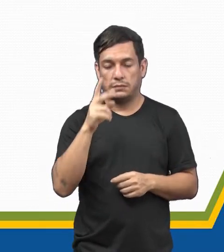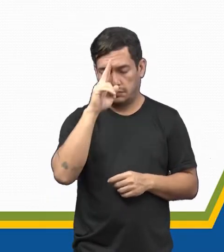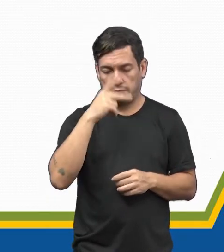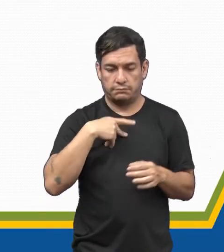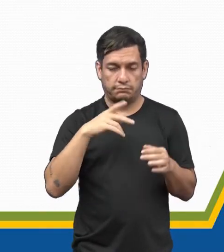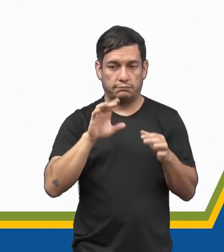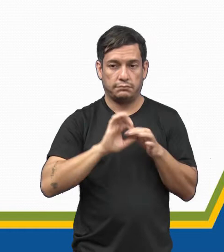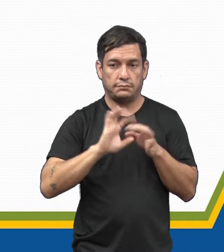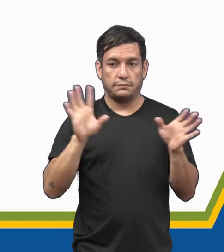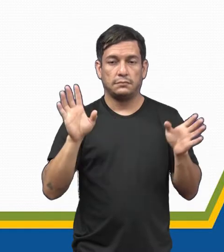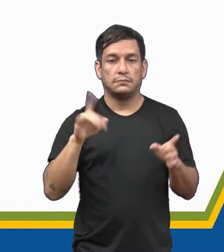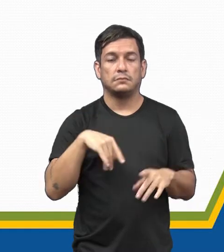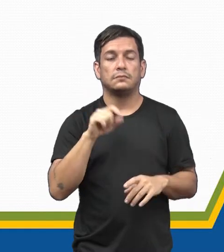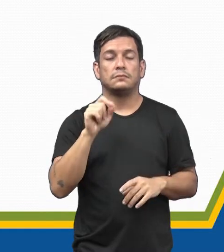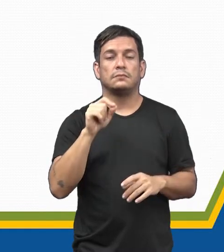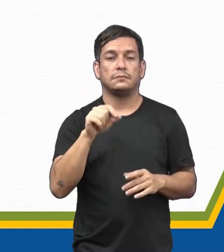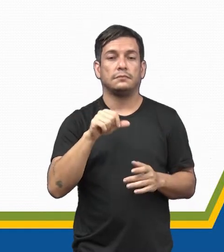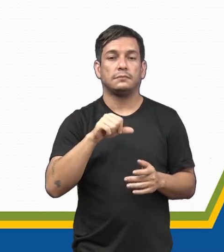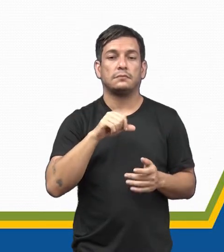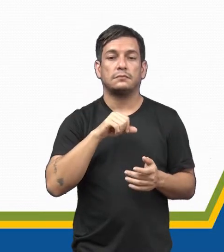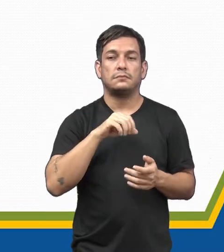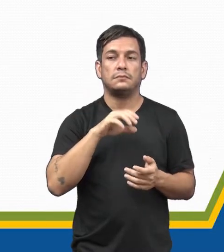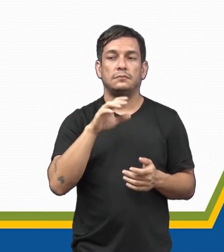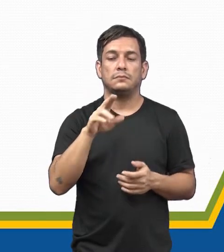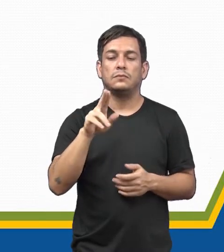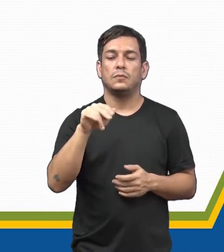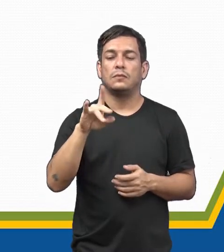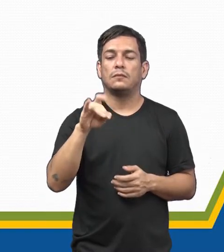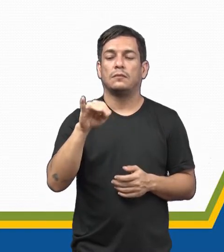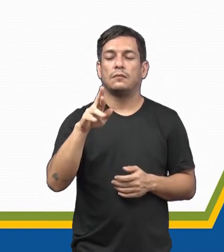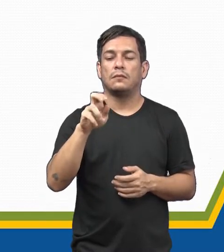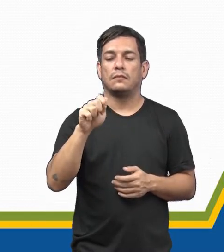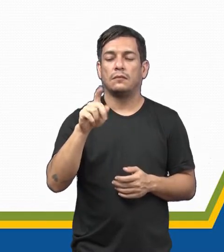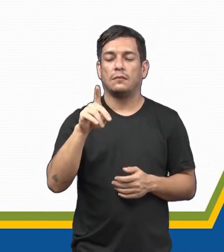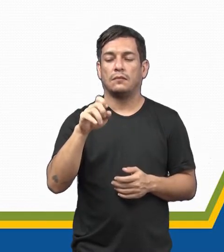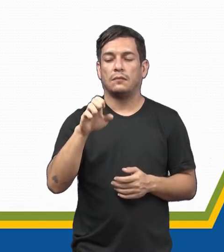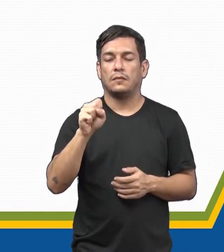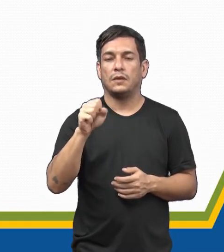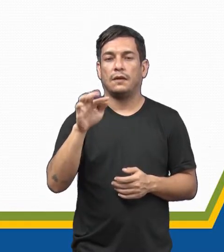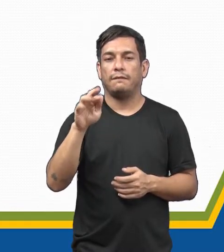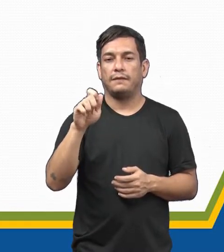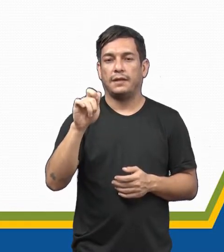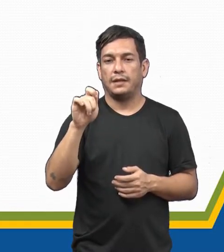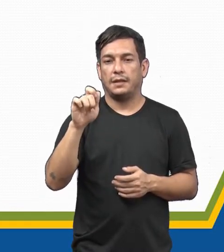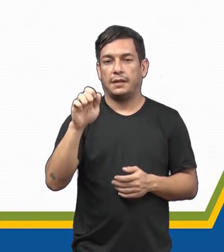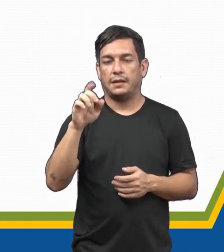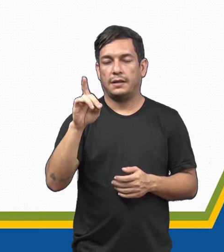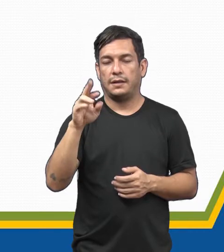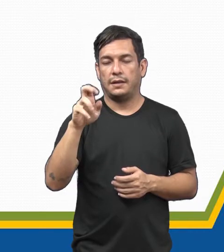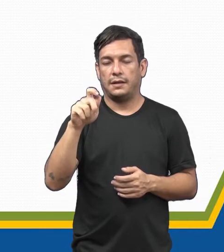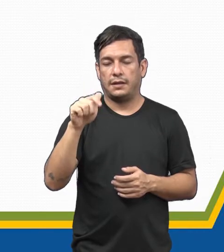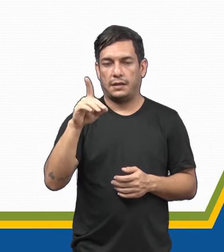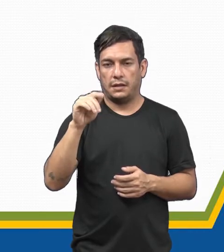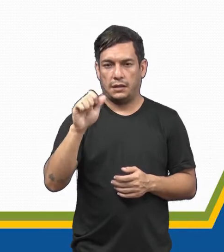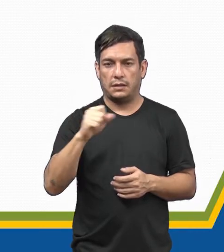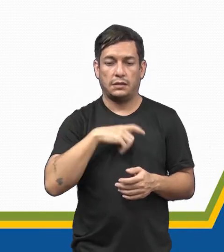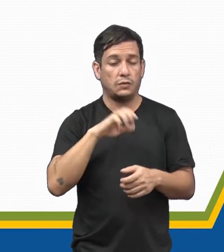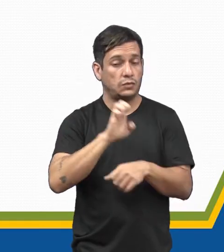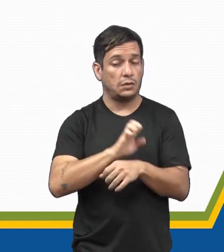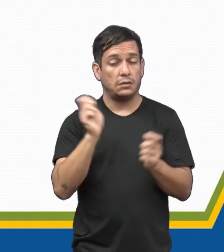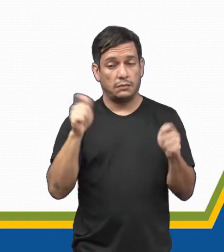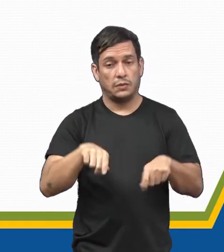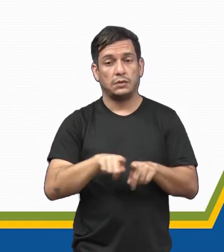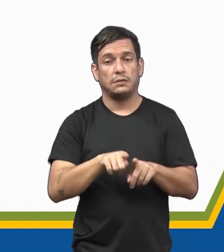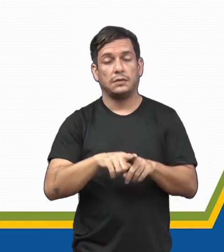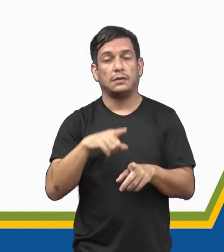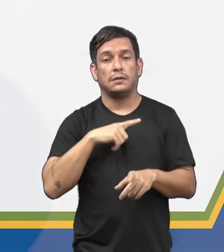autonomia. Então são unidades federadas, de forma que nós vamos ter a Constituição Federal, os estados podem ter